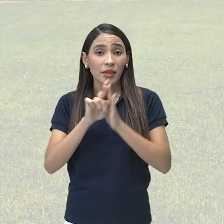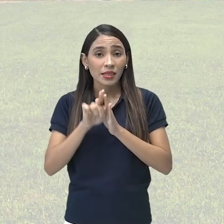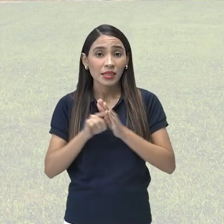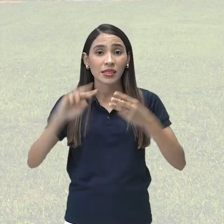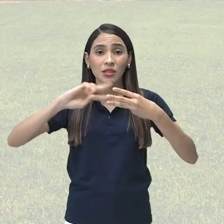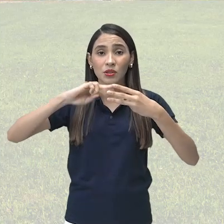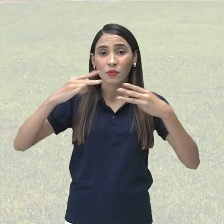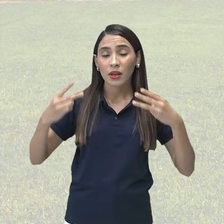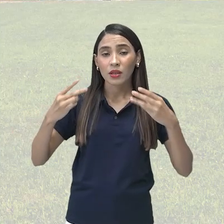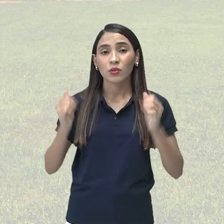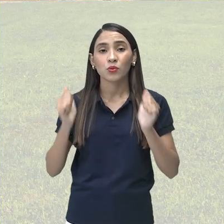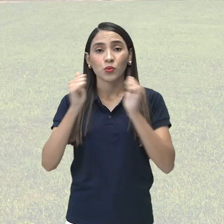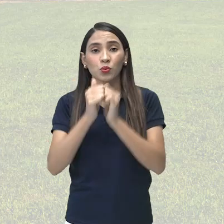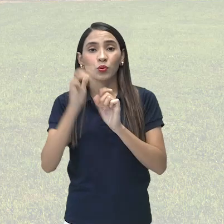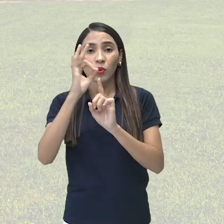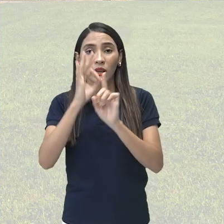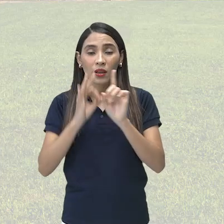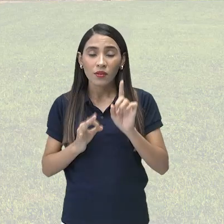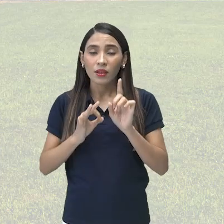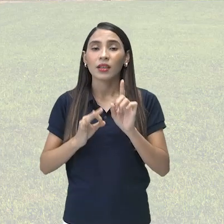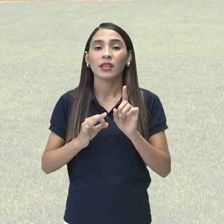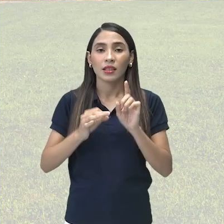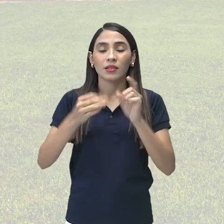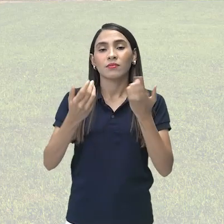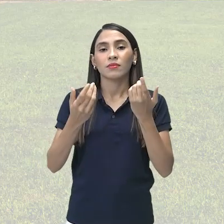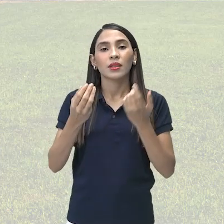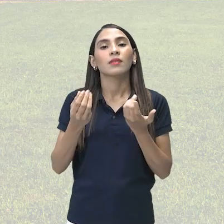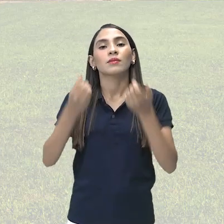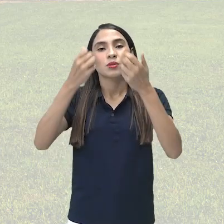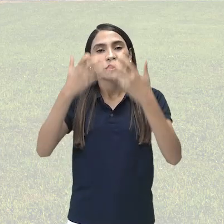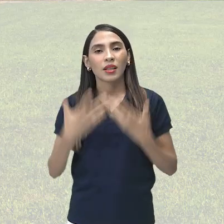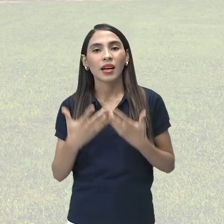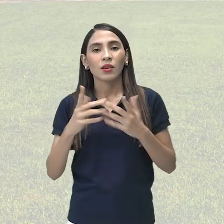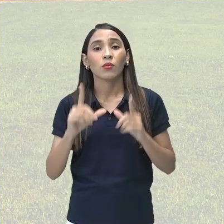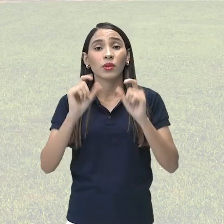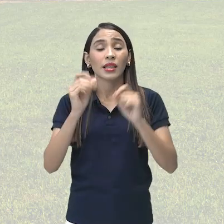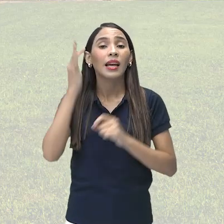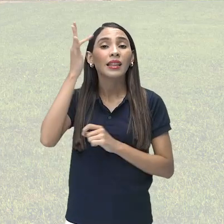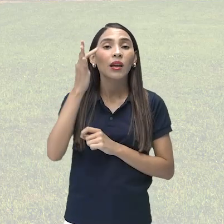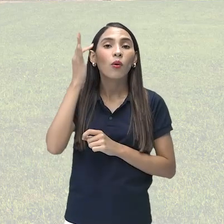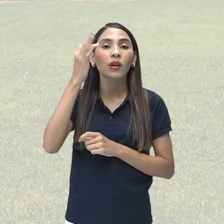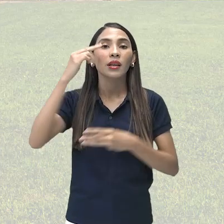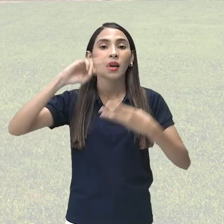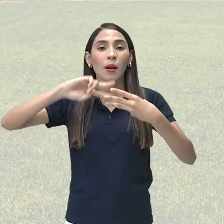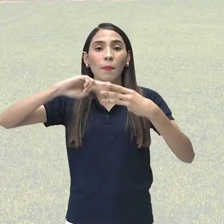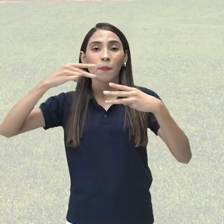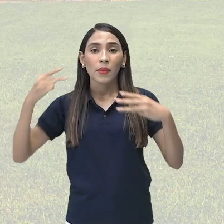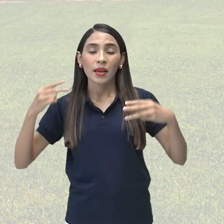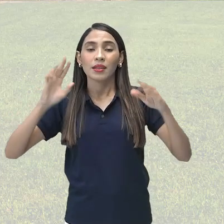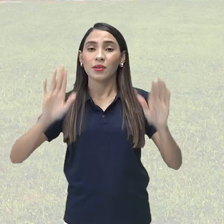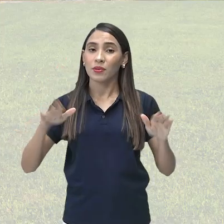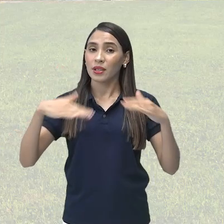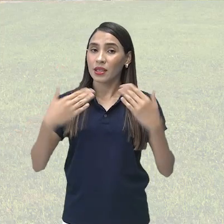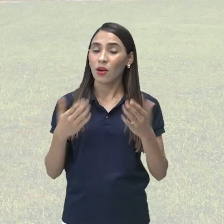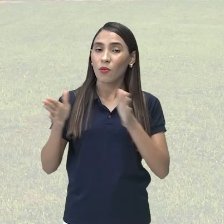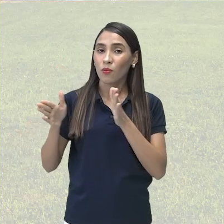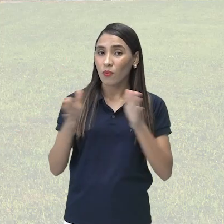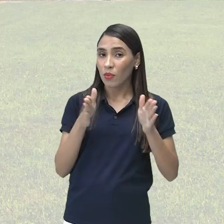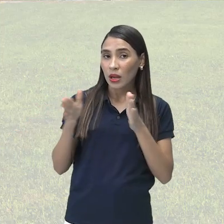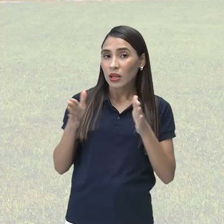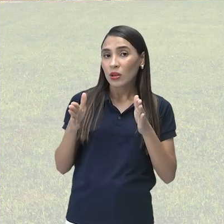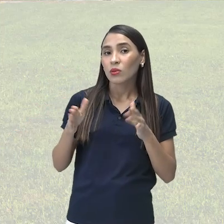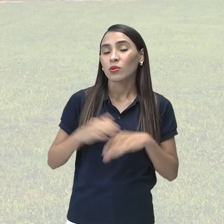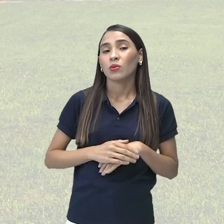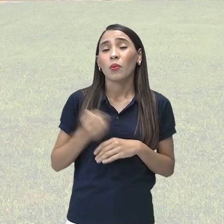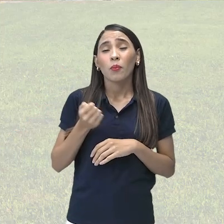com as ervilhas o levaram a descrever as famosas leis de Mendel, e isso em uma época em